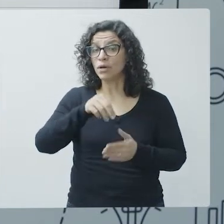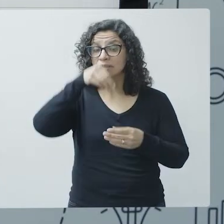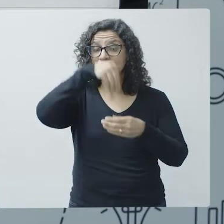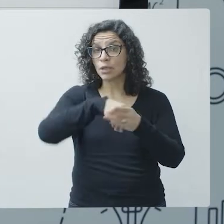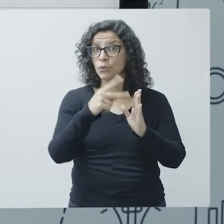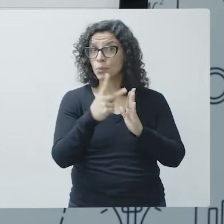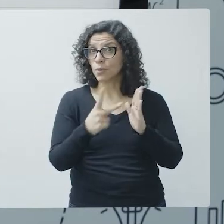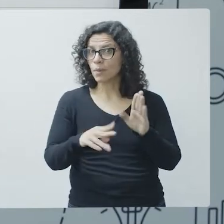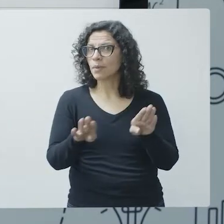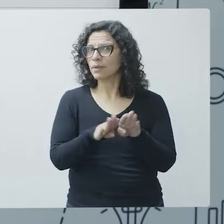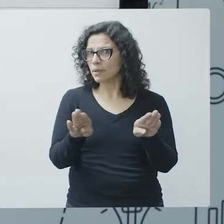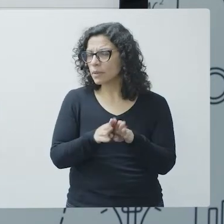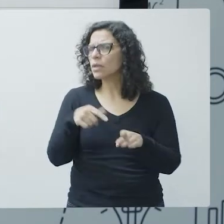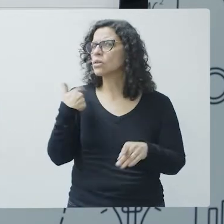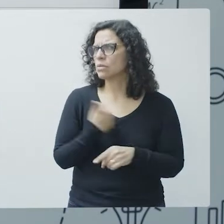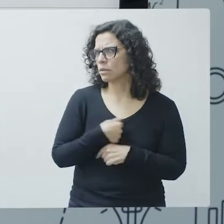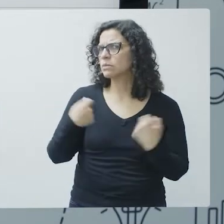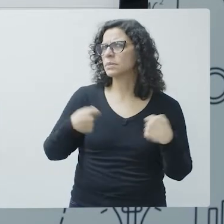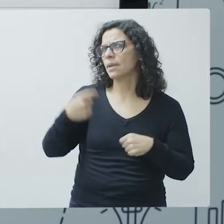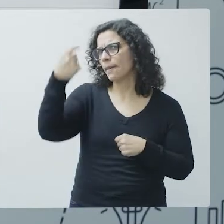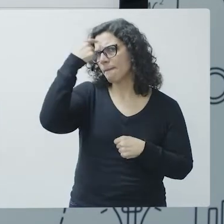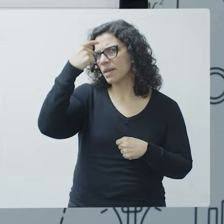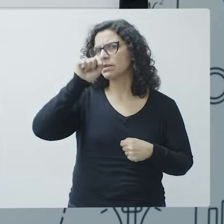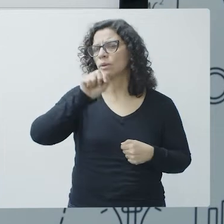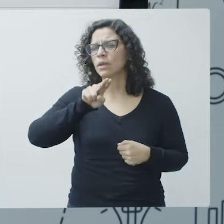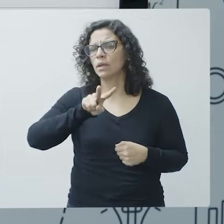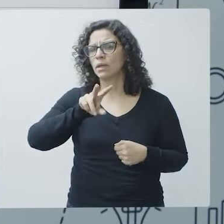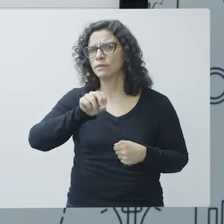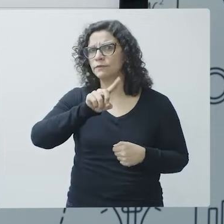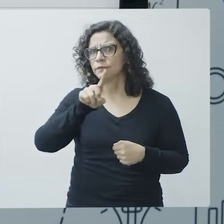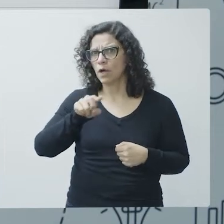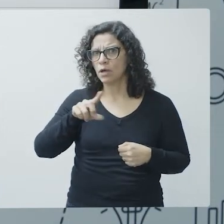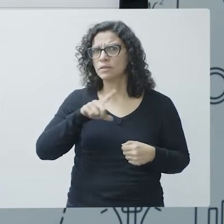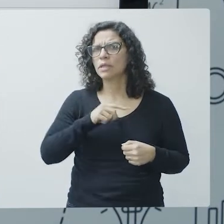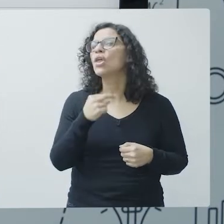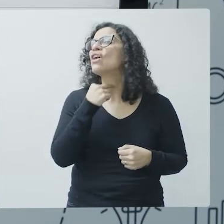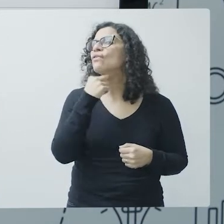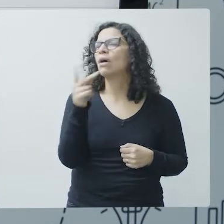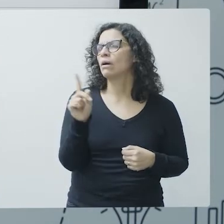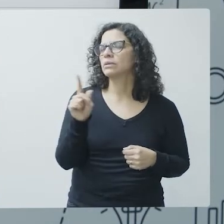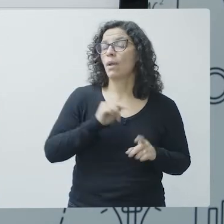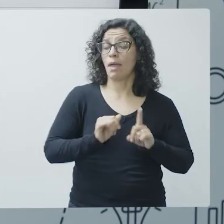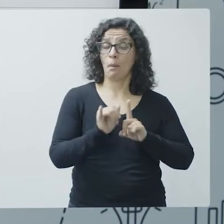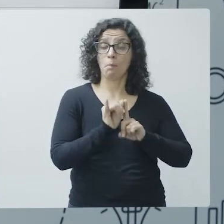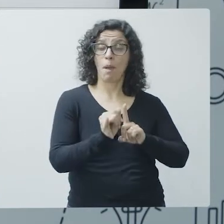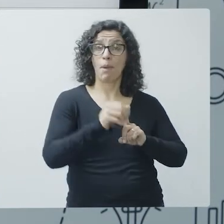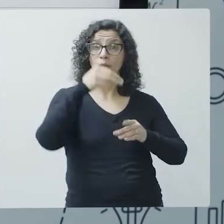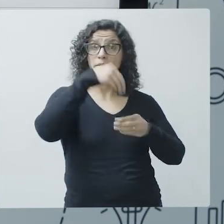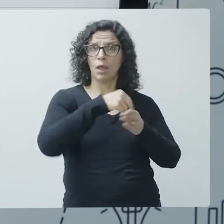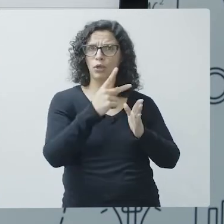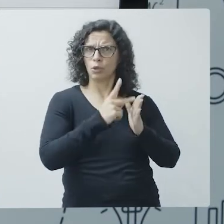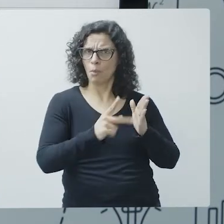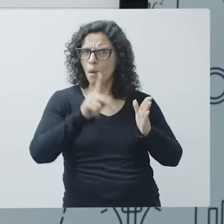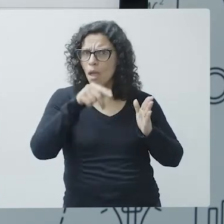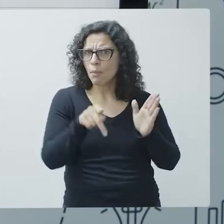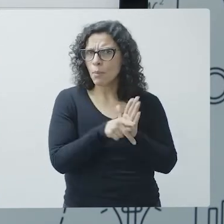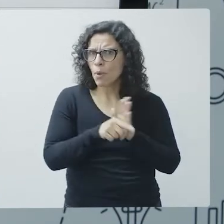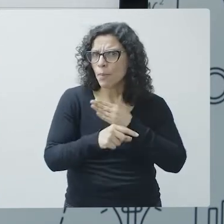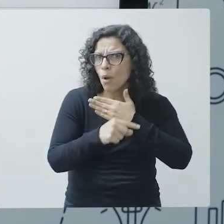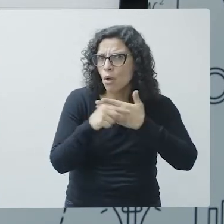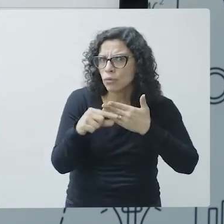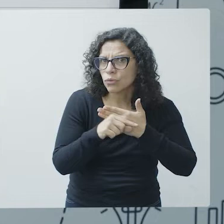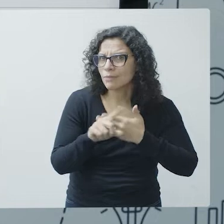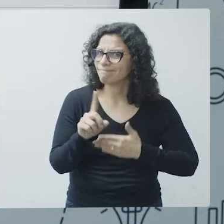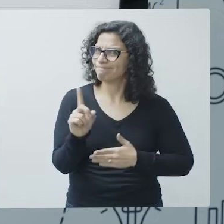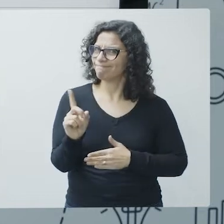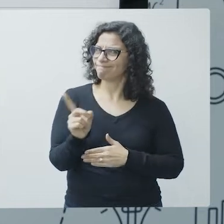expressa? Porque é importante a gente lembrar que, assim, essa voz colocada ali no poema não necessariamente é a voz de